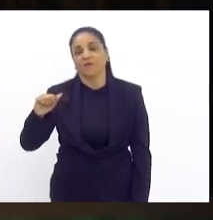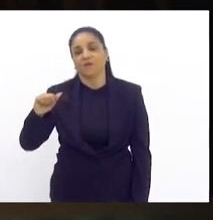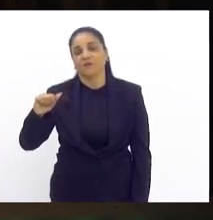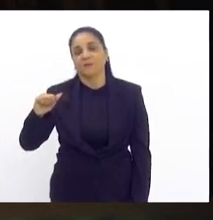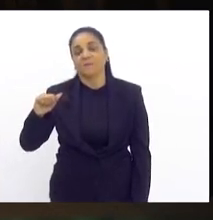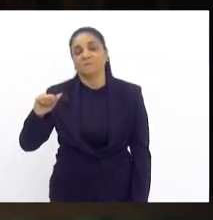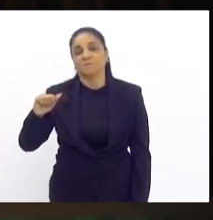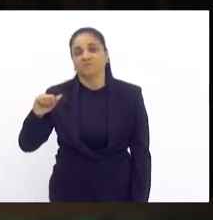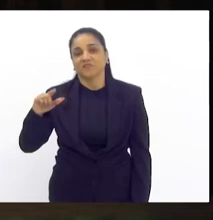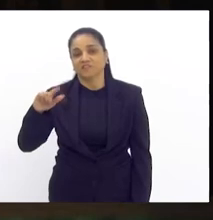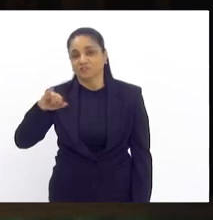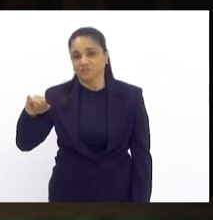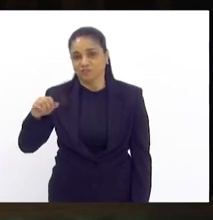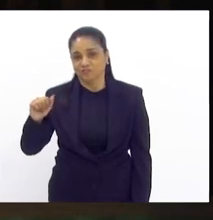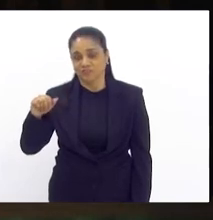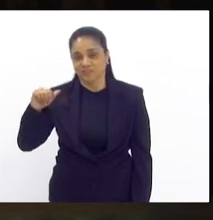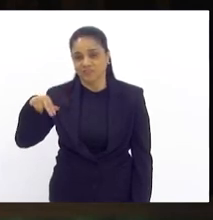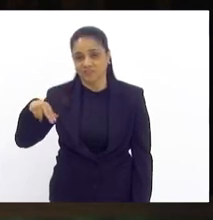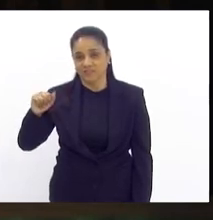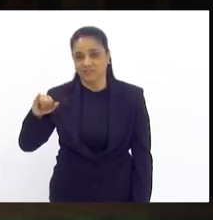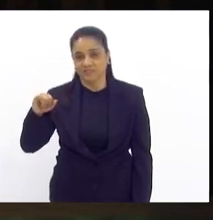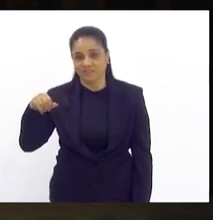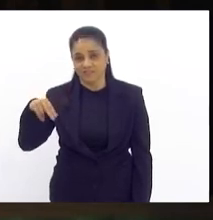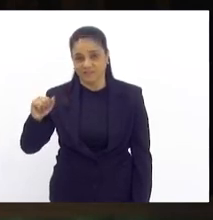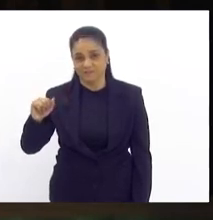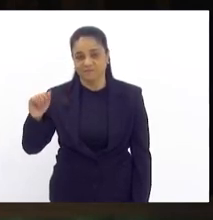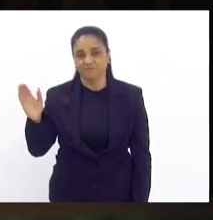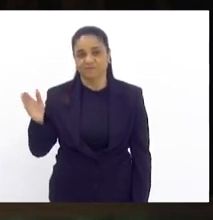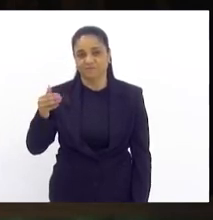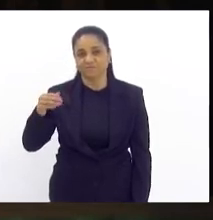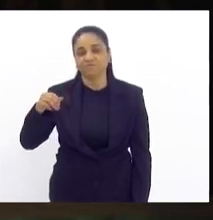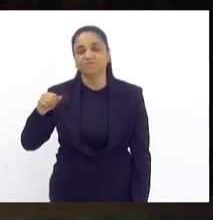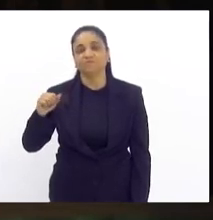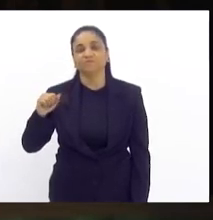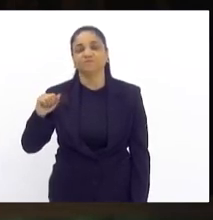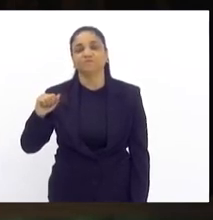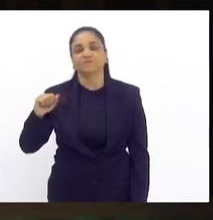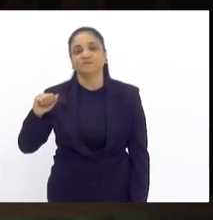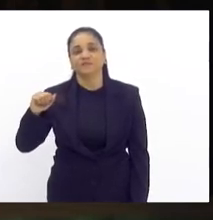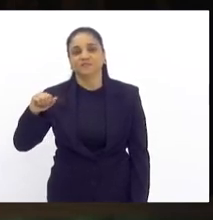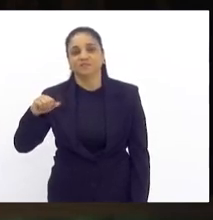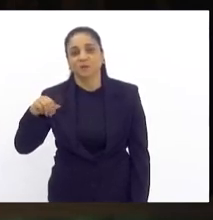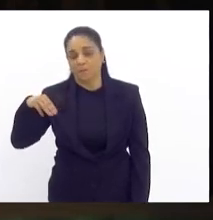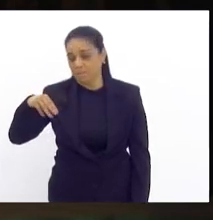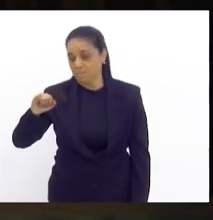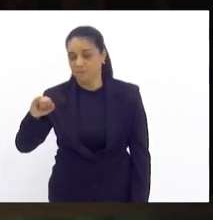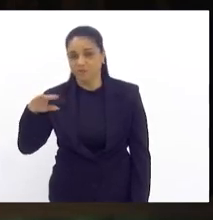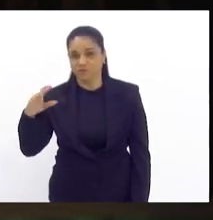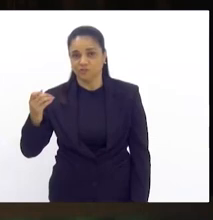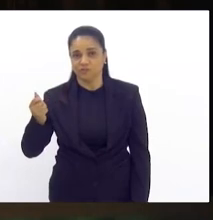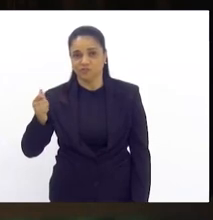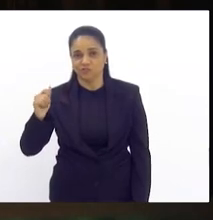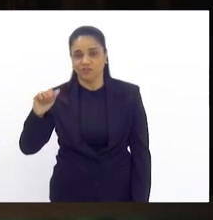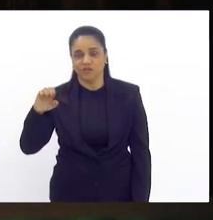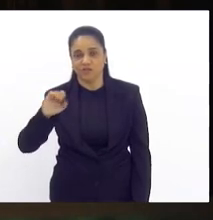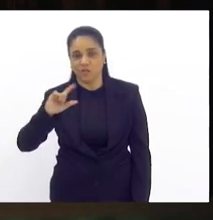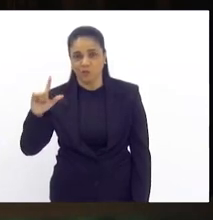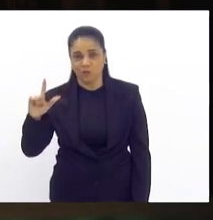Primeira Sargenta Janaína de Carvalho Belém. Primeiro Sargento Michael Dias